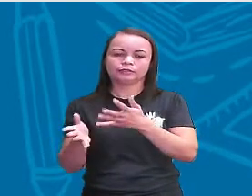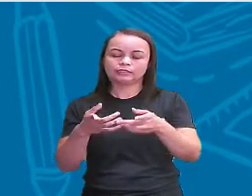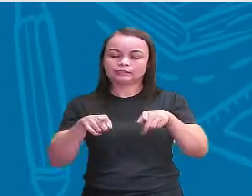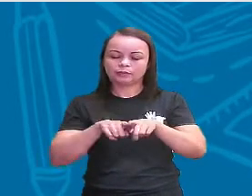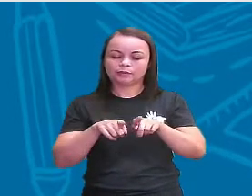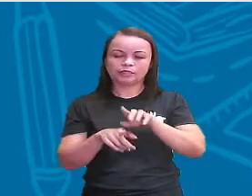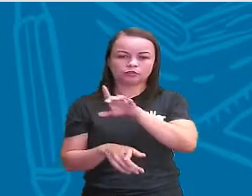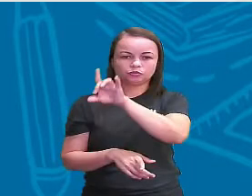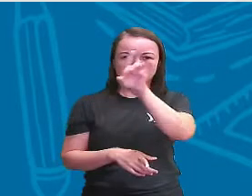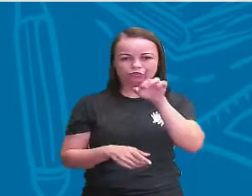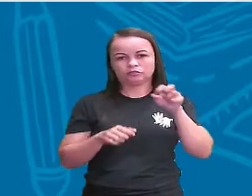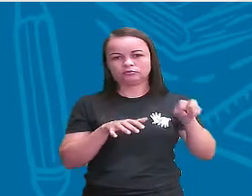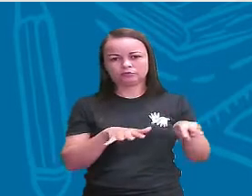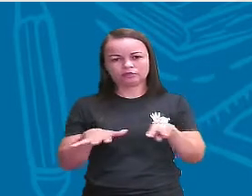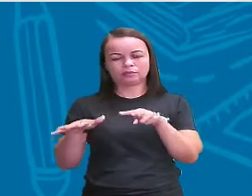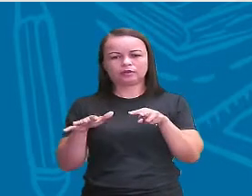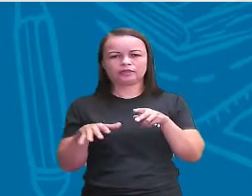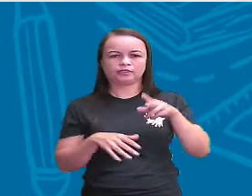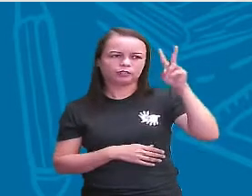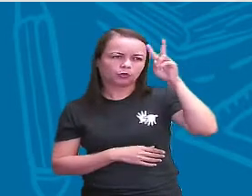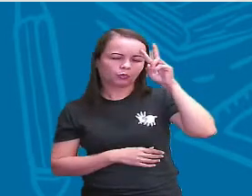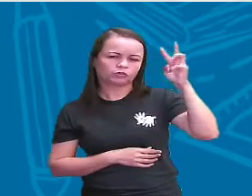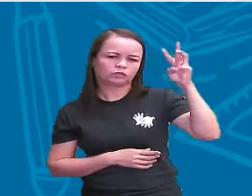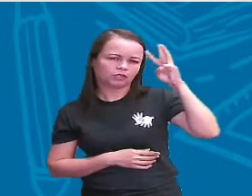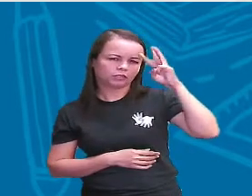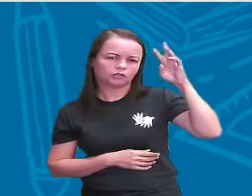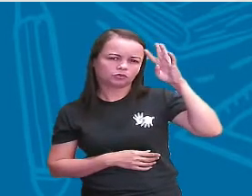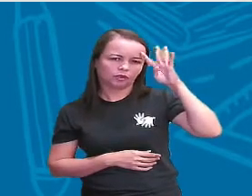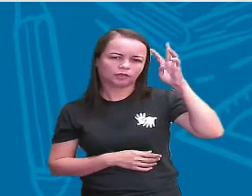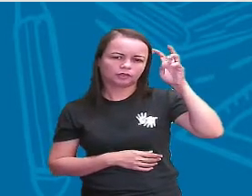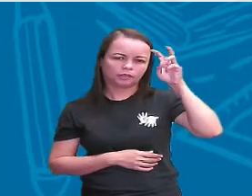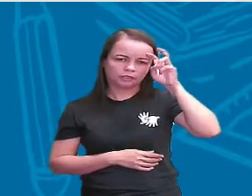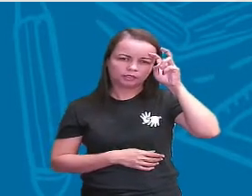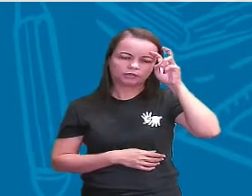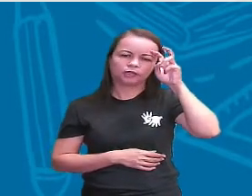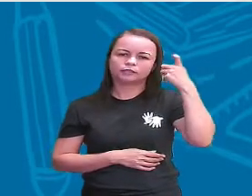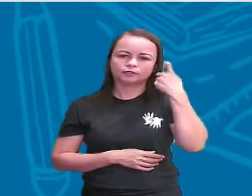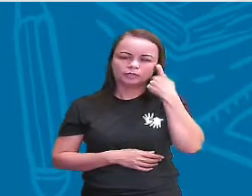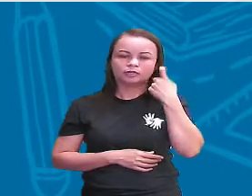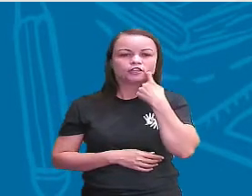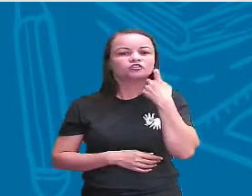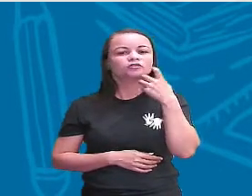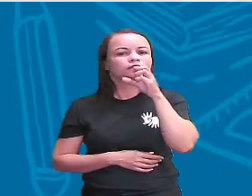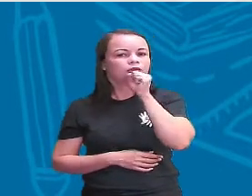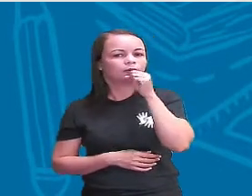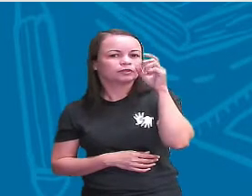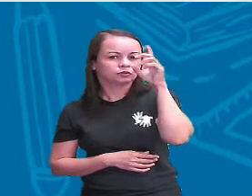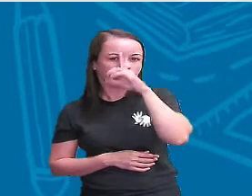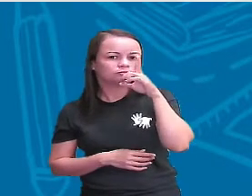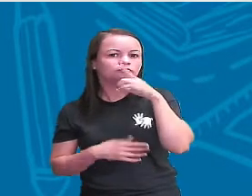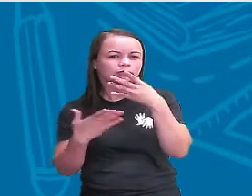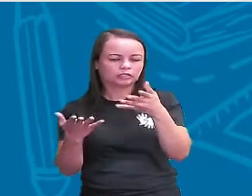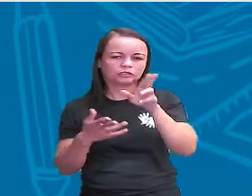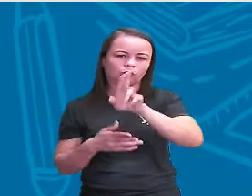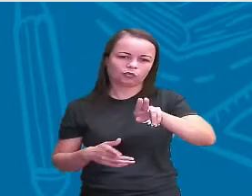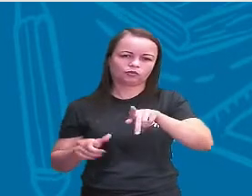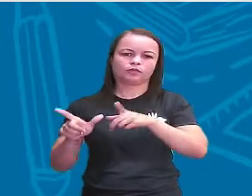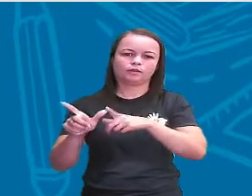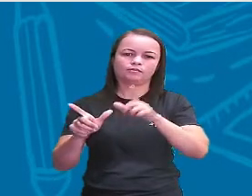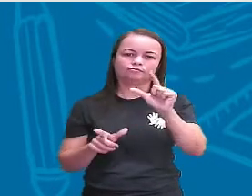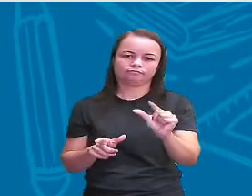da semana. Segunda, terça, quarta, quinta. A gente usa a letrinha minúscula, tá certo? Então, vejam